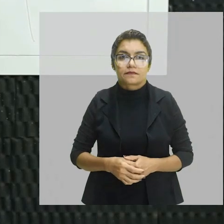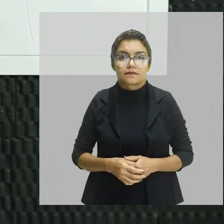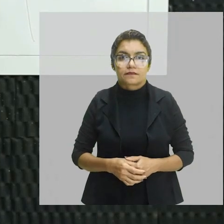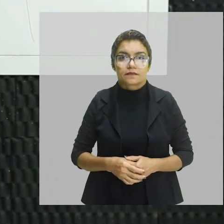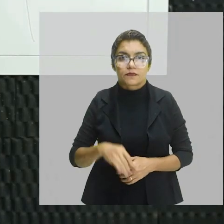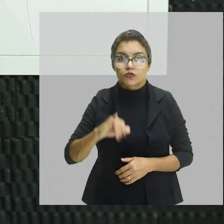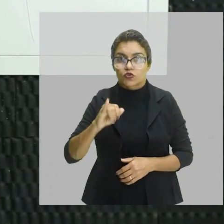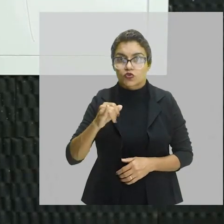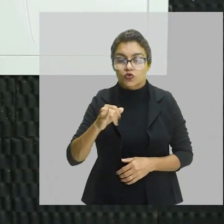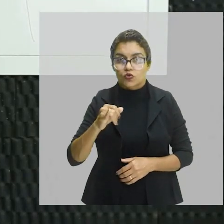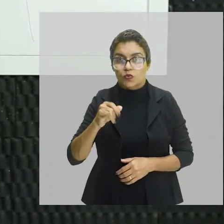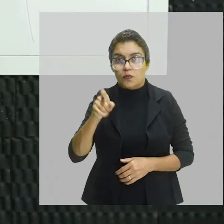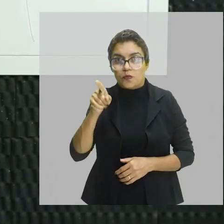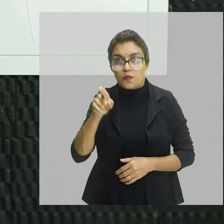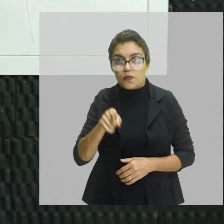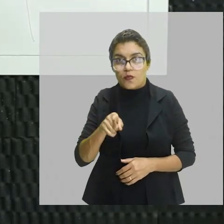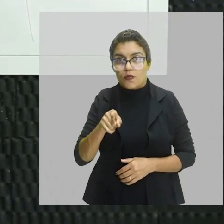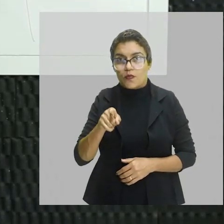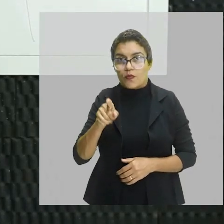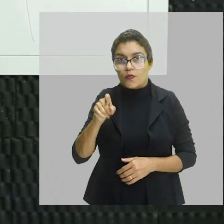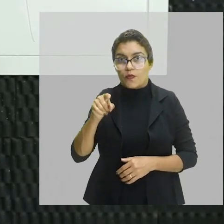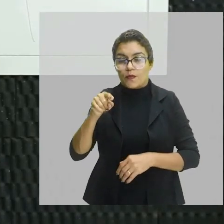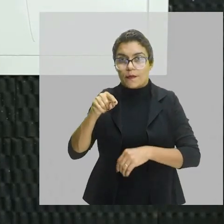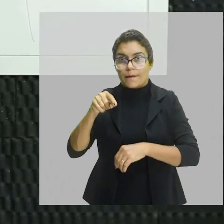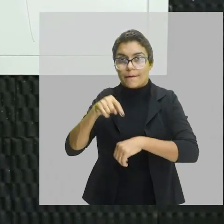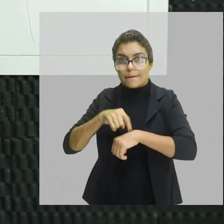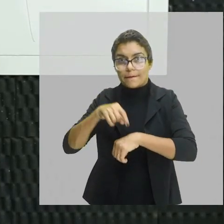Joule por minuto, né? Por minuto.